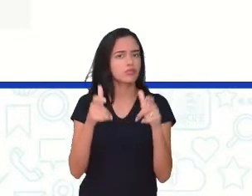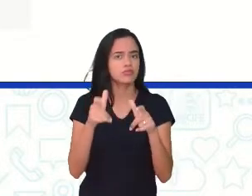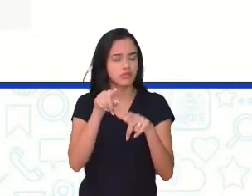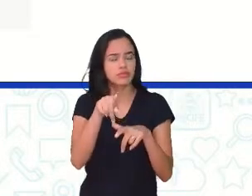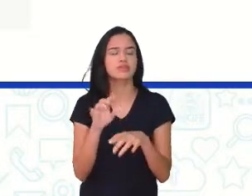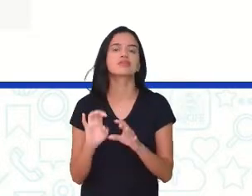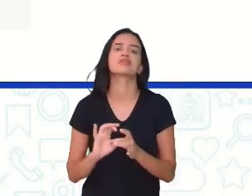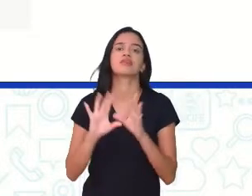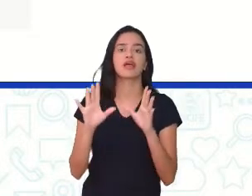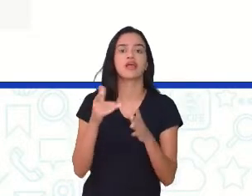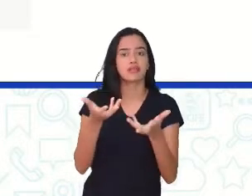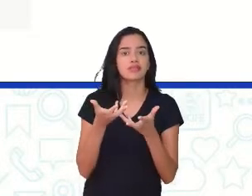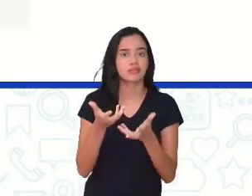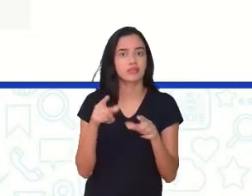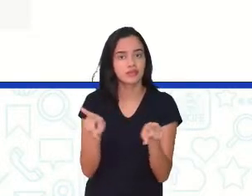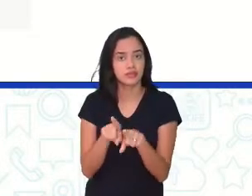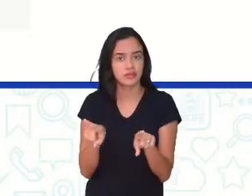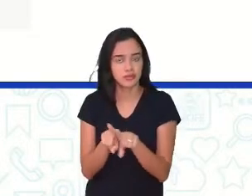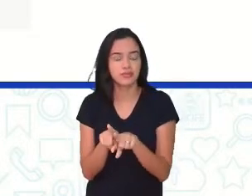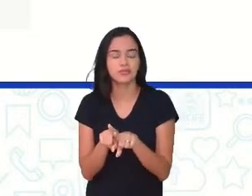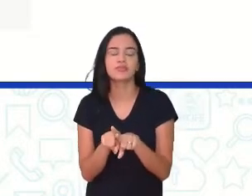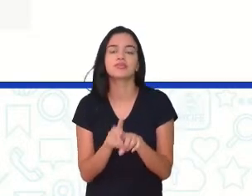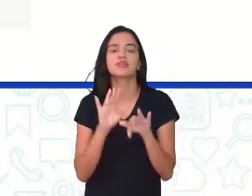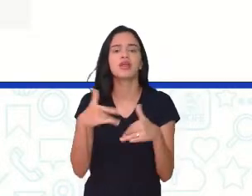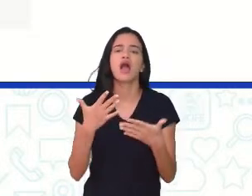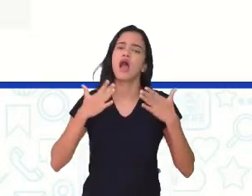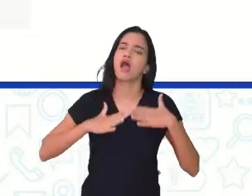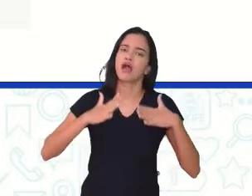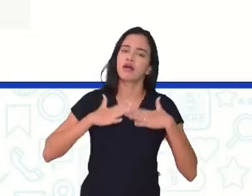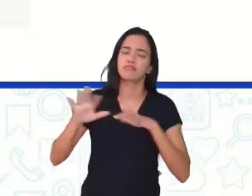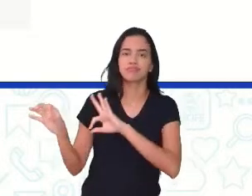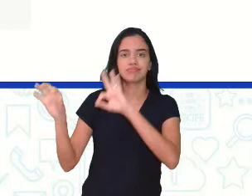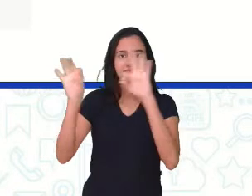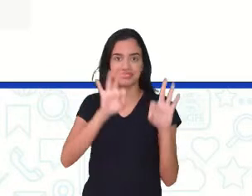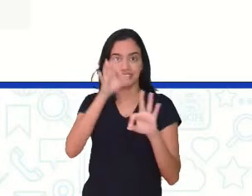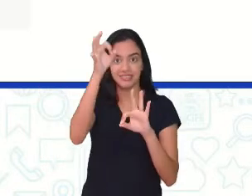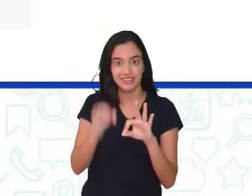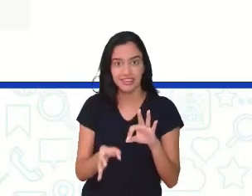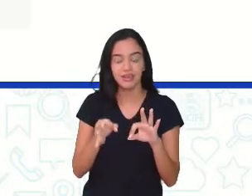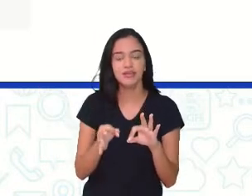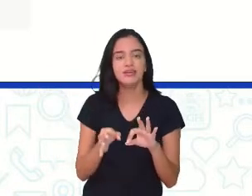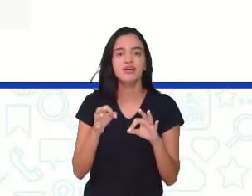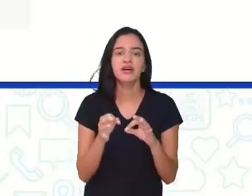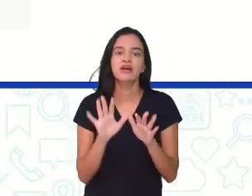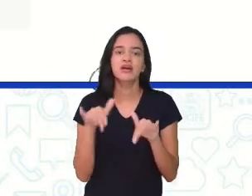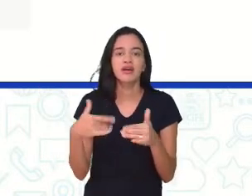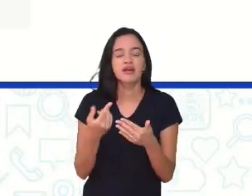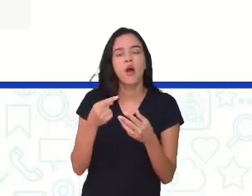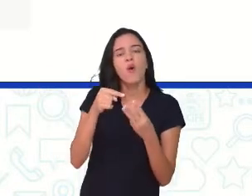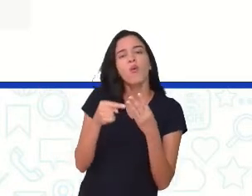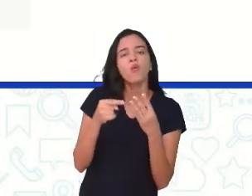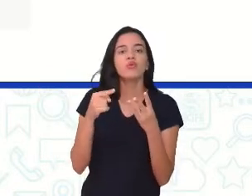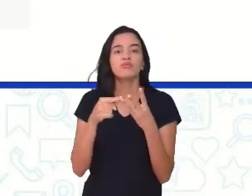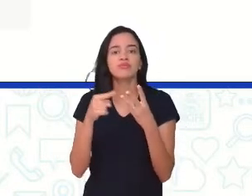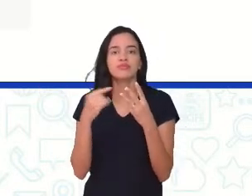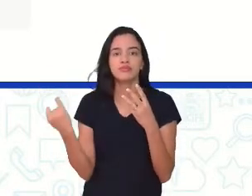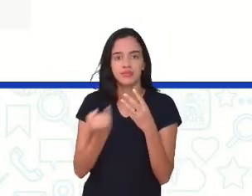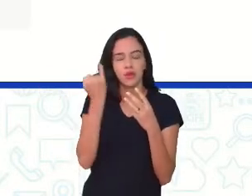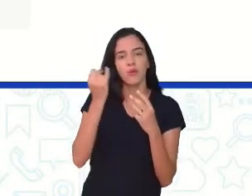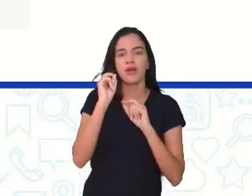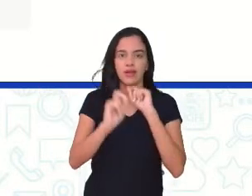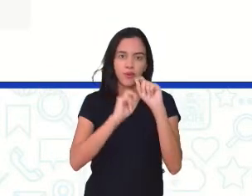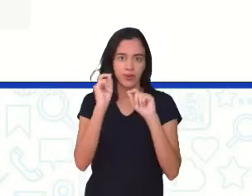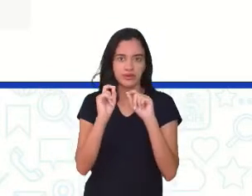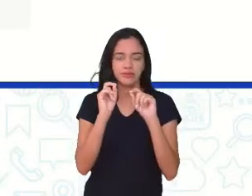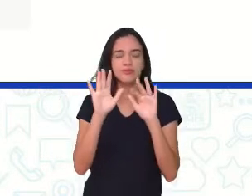Então é uma forma de você reprisar com calma as nossas aulas, certo? Outro ponto bastante importante é em